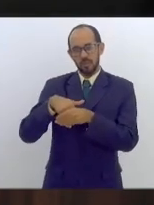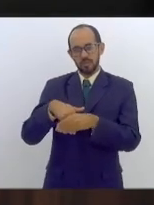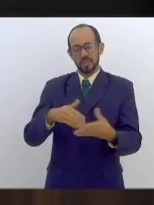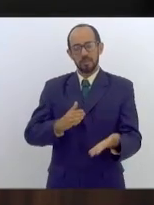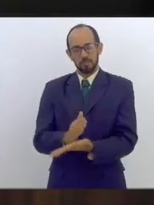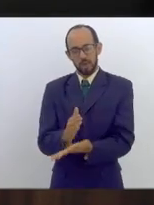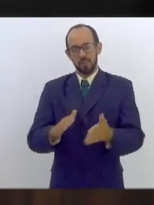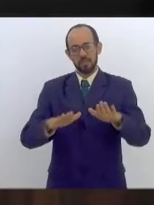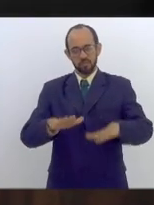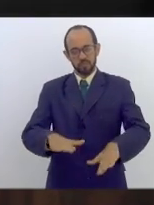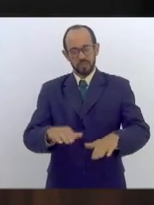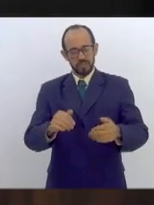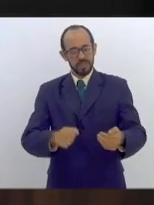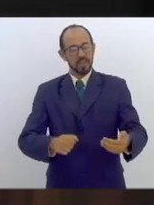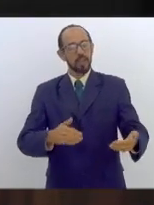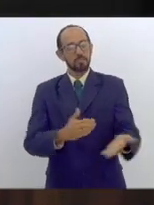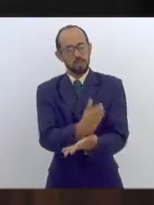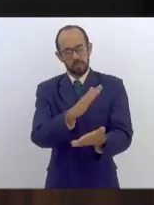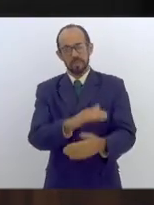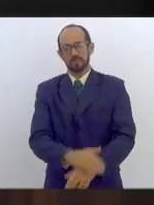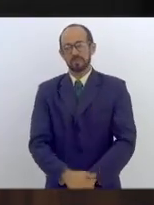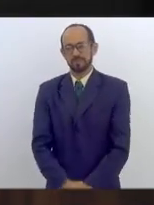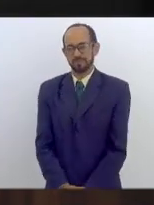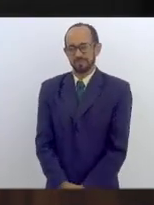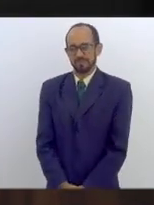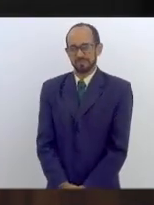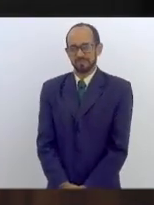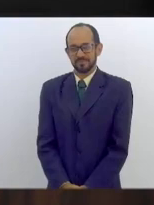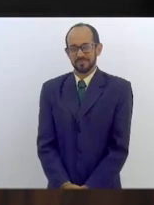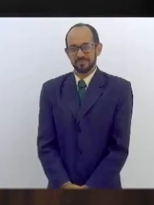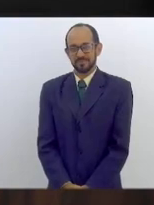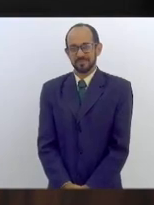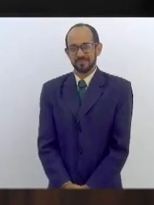estão. Aprovado. Volta.